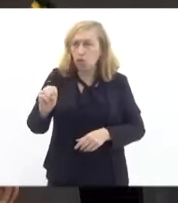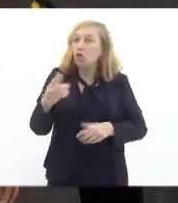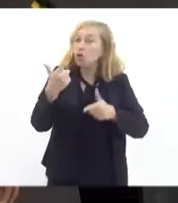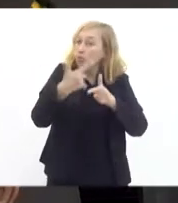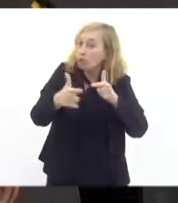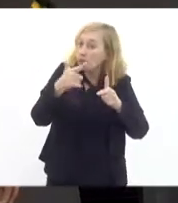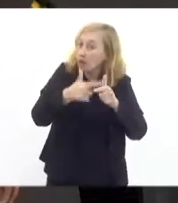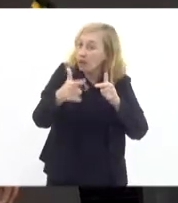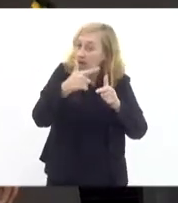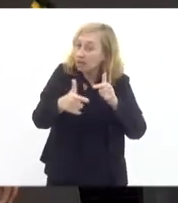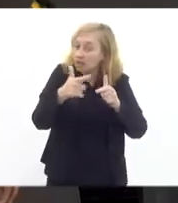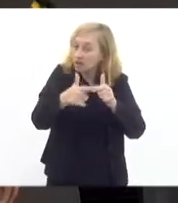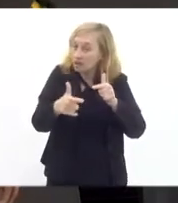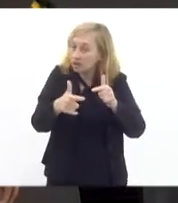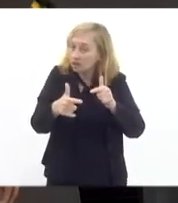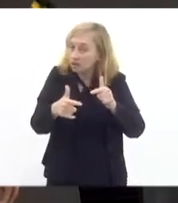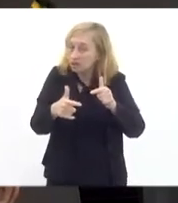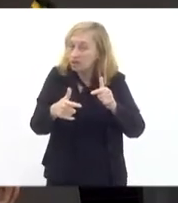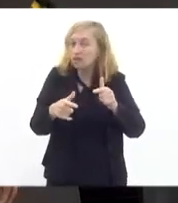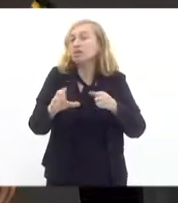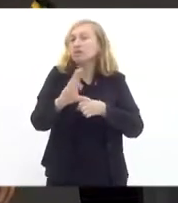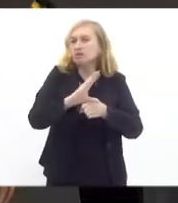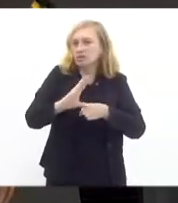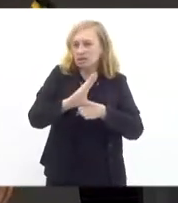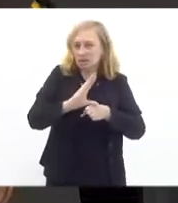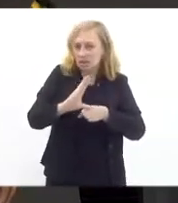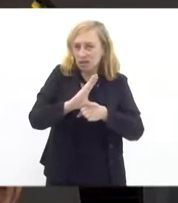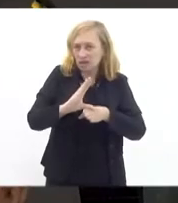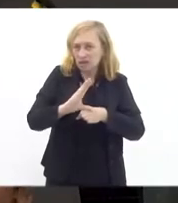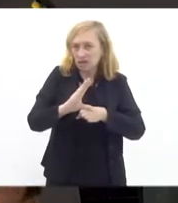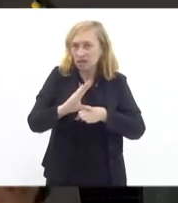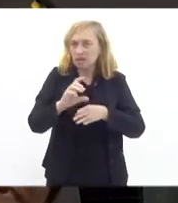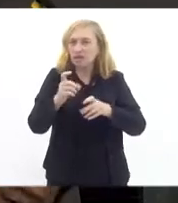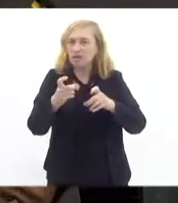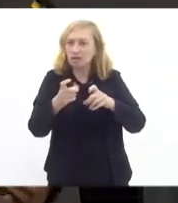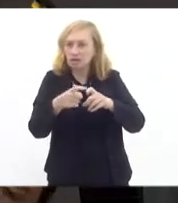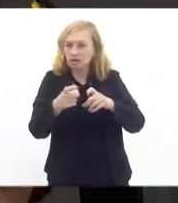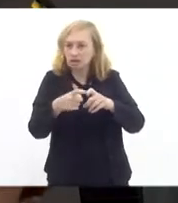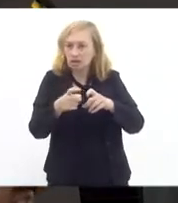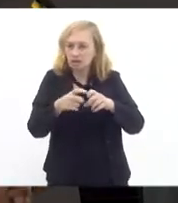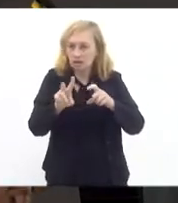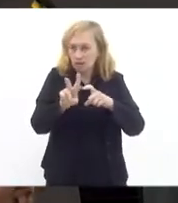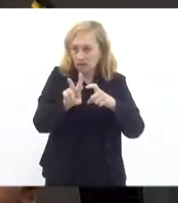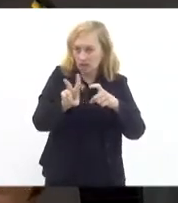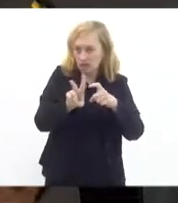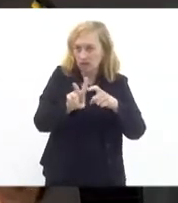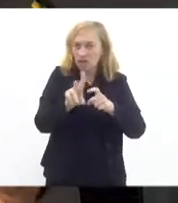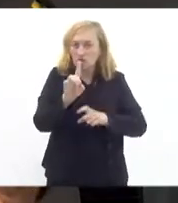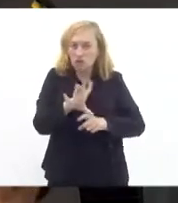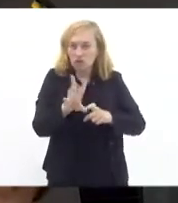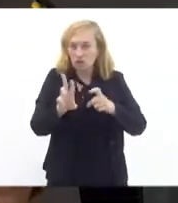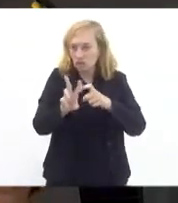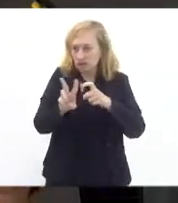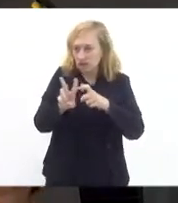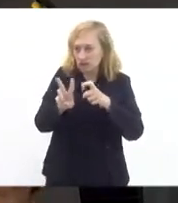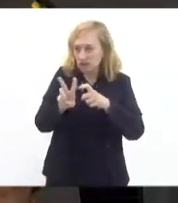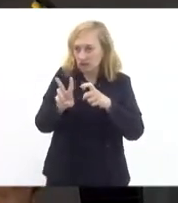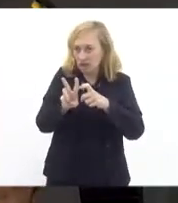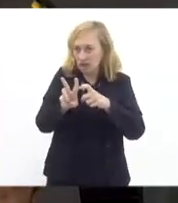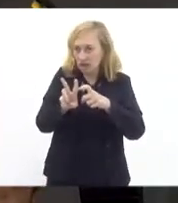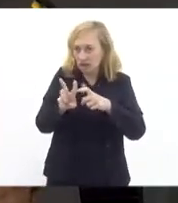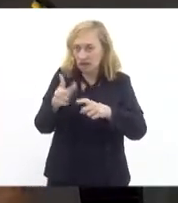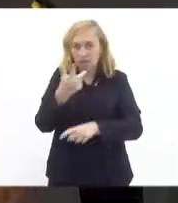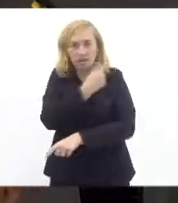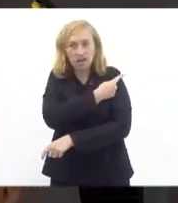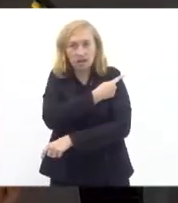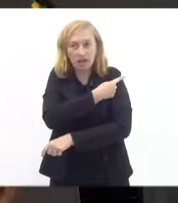uma burocracia do Conselho Regional de Medicina Veterinária que só autoriza o médico veterinário a aplicar. É um erro muito